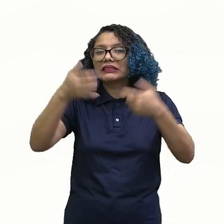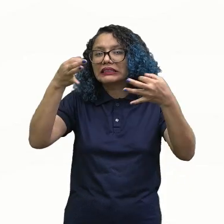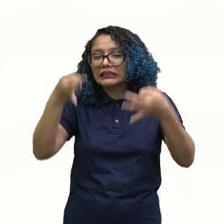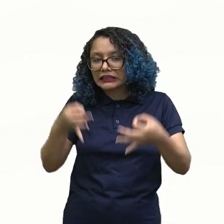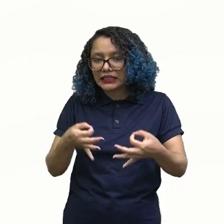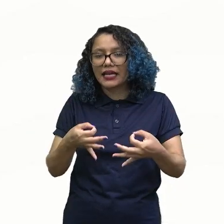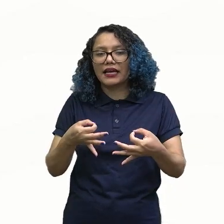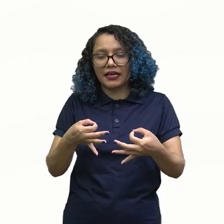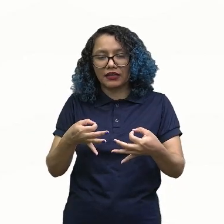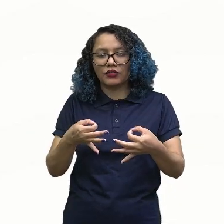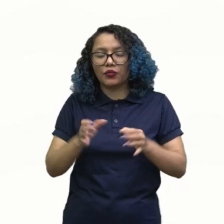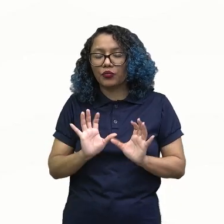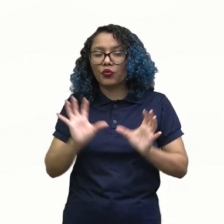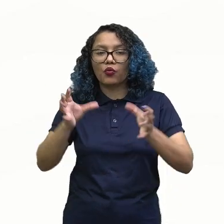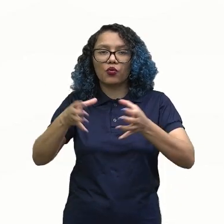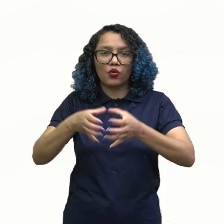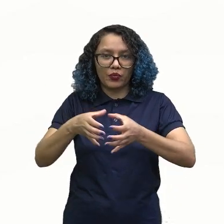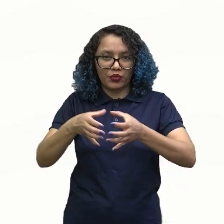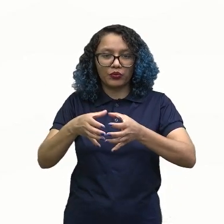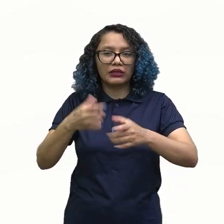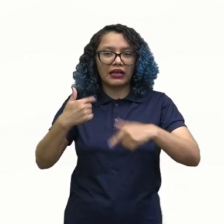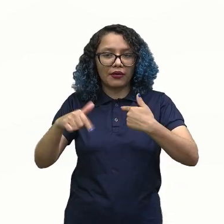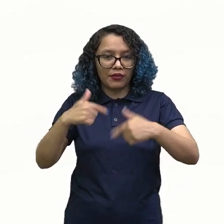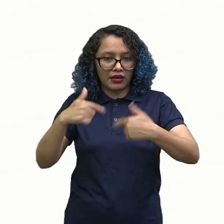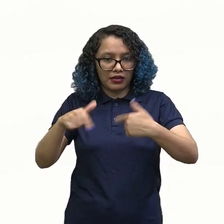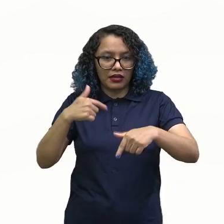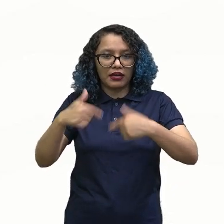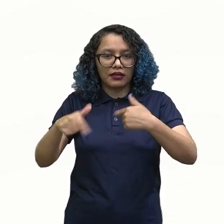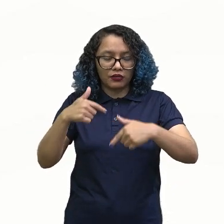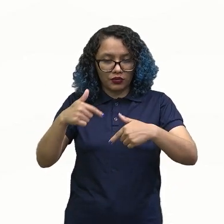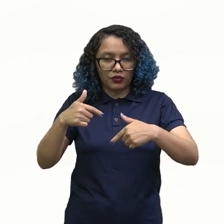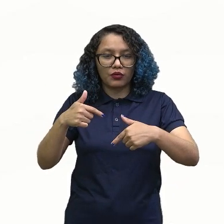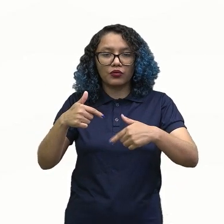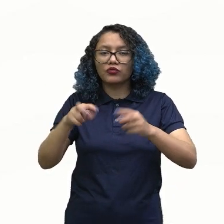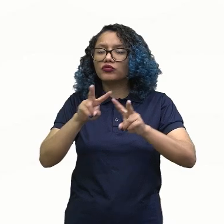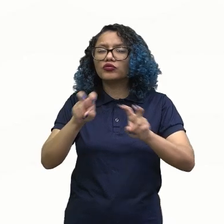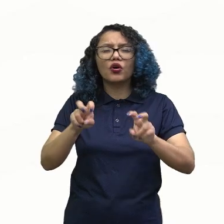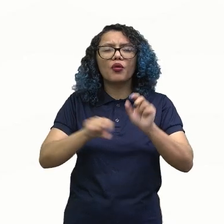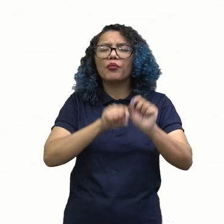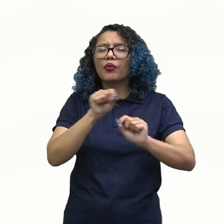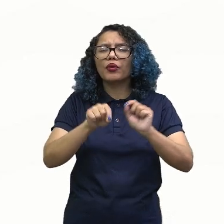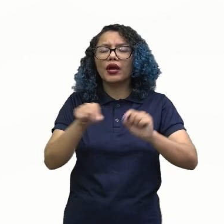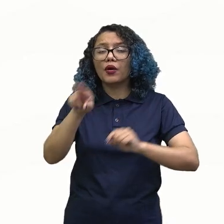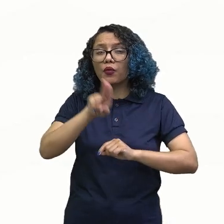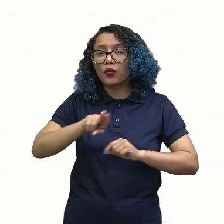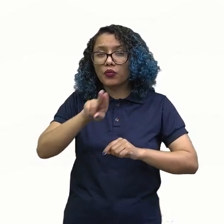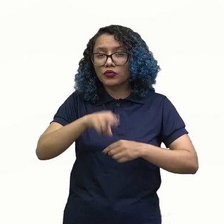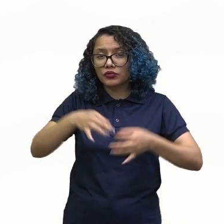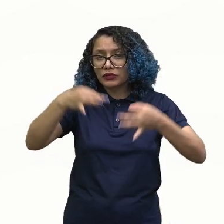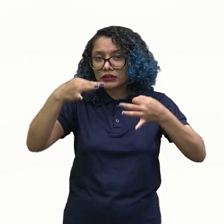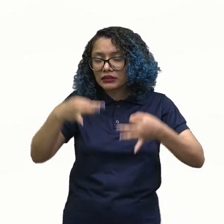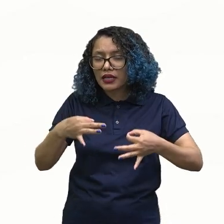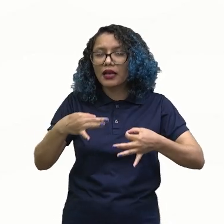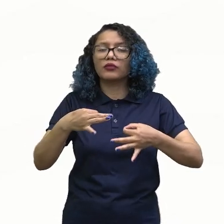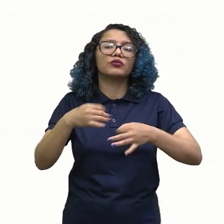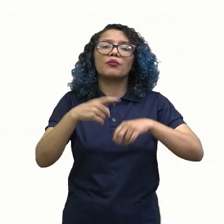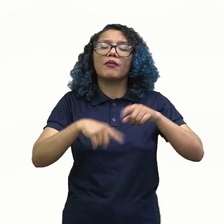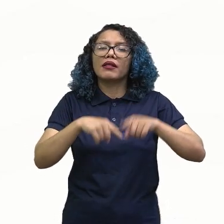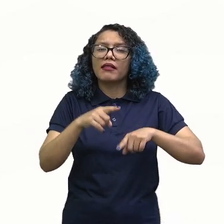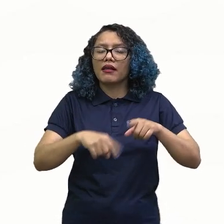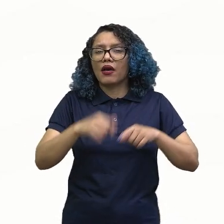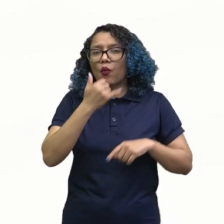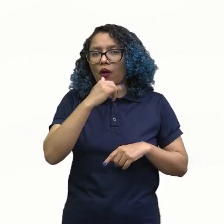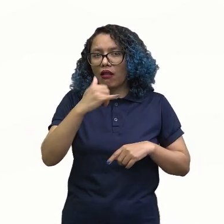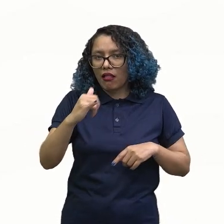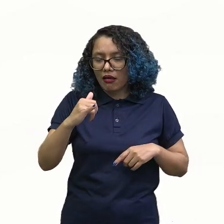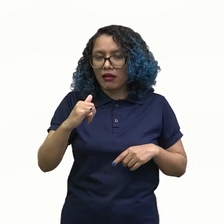para os colaboradores sobre o manuseio seguro de equipamentos elétricos